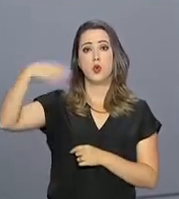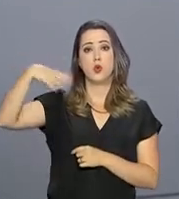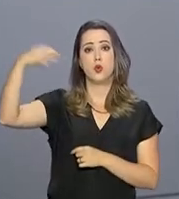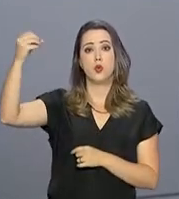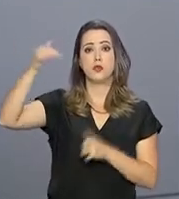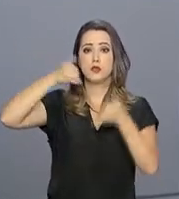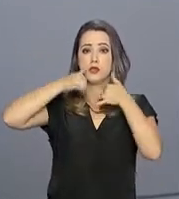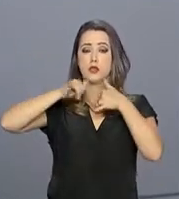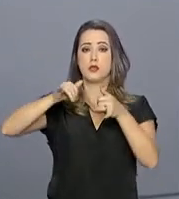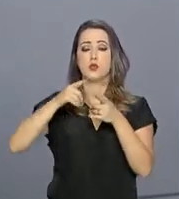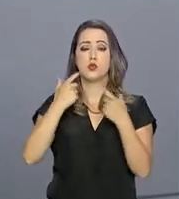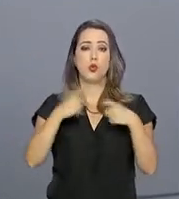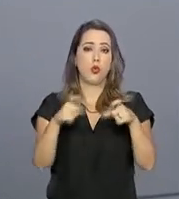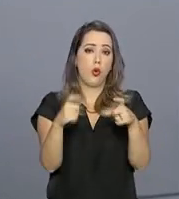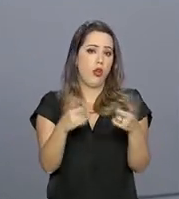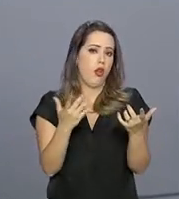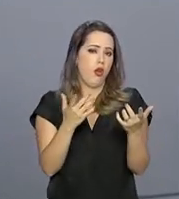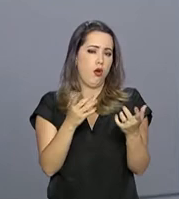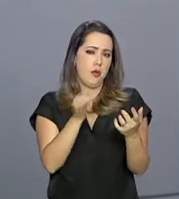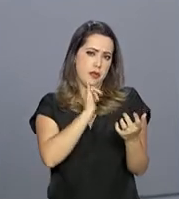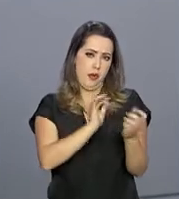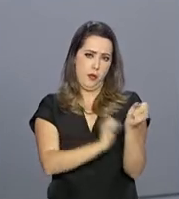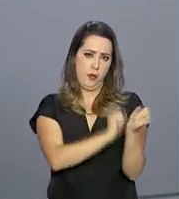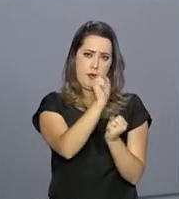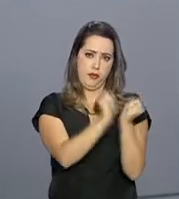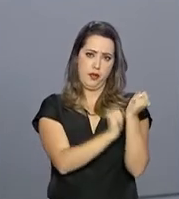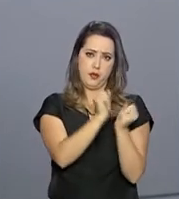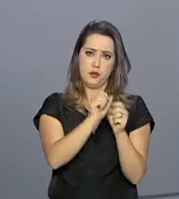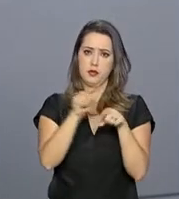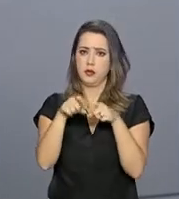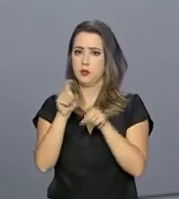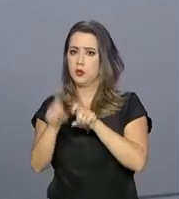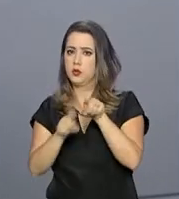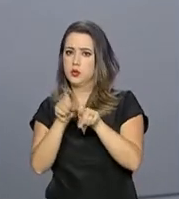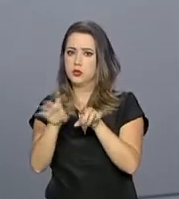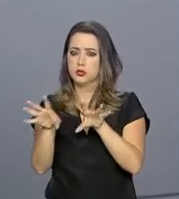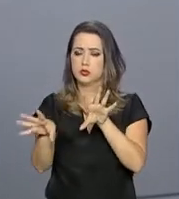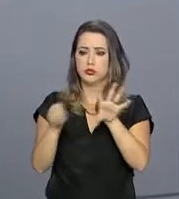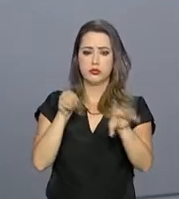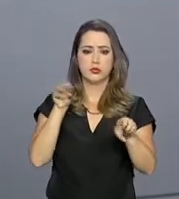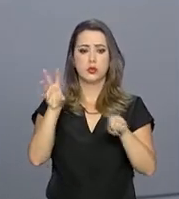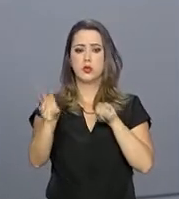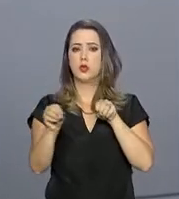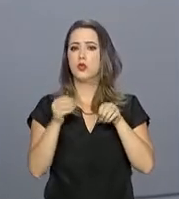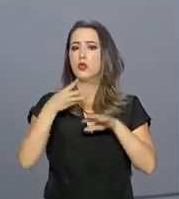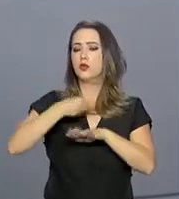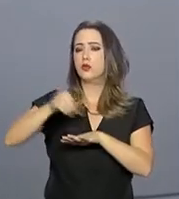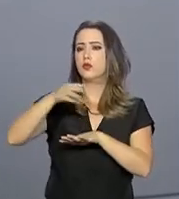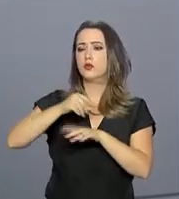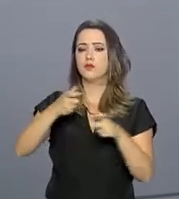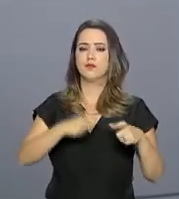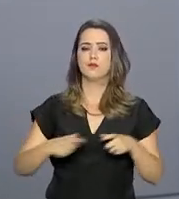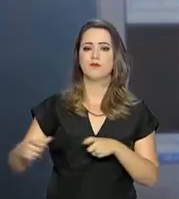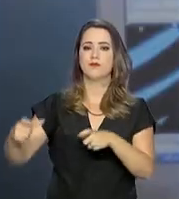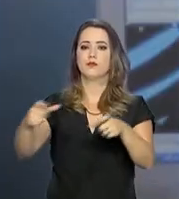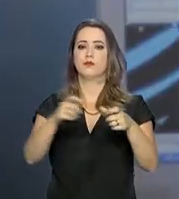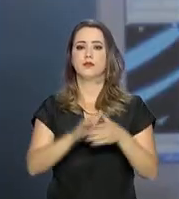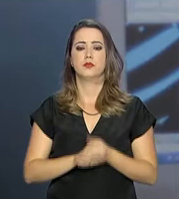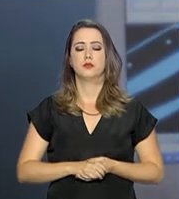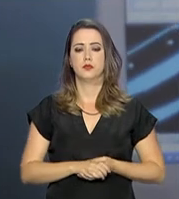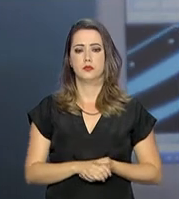ea energia de uma fábrica por exemplo após computadores coletarem e analisar informações do local